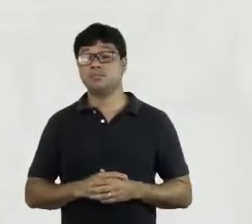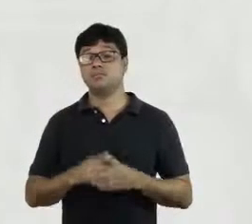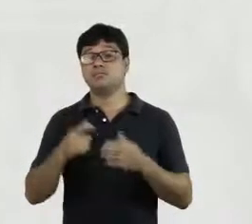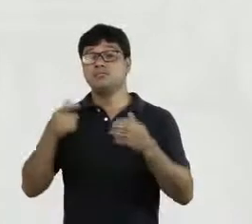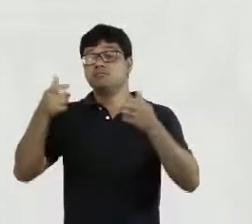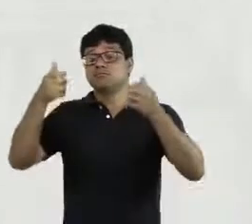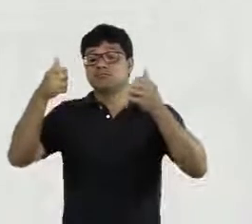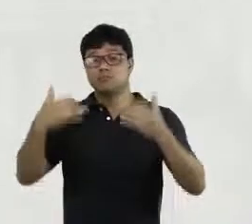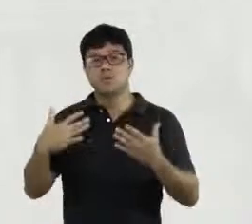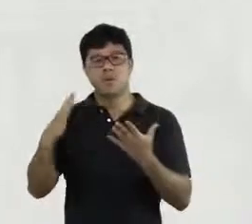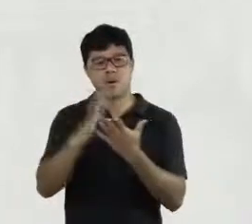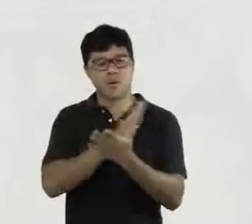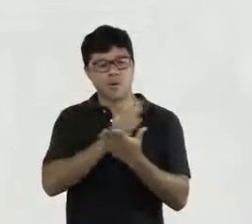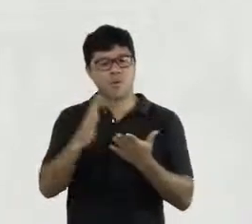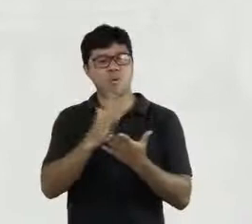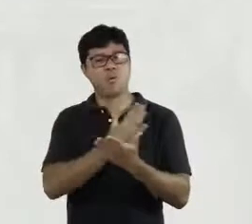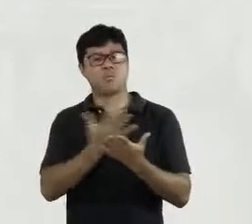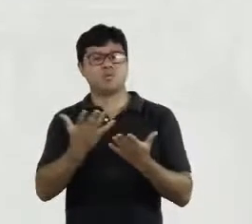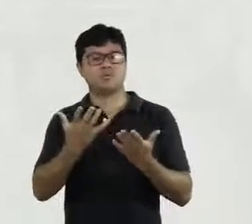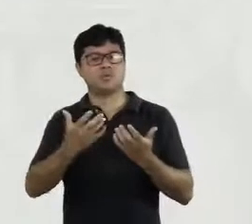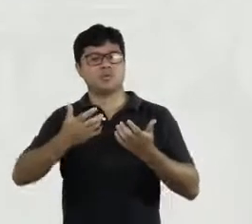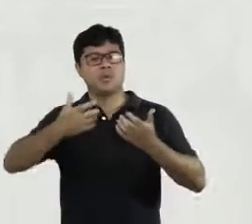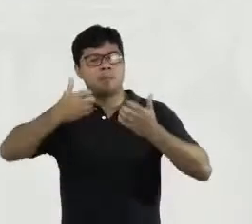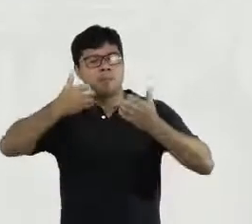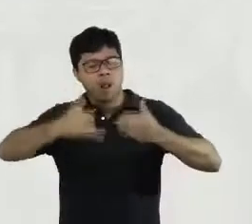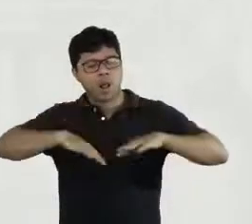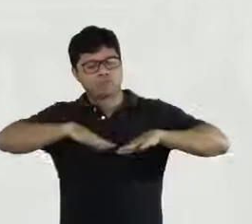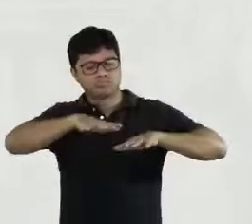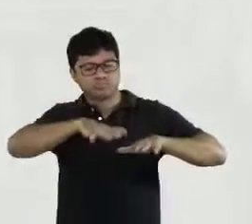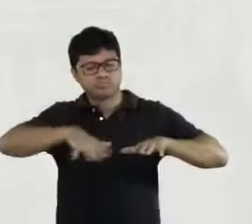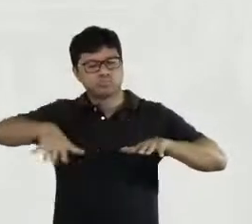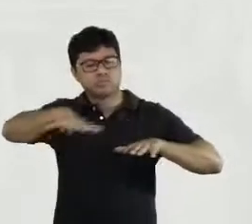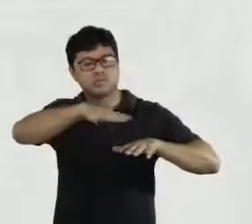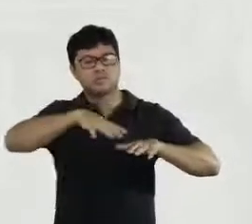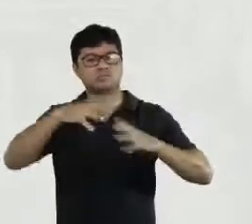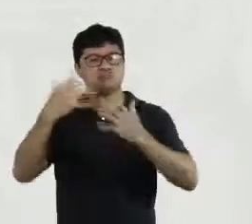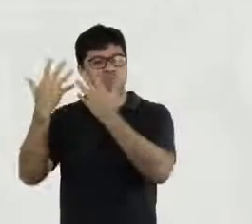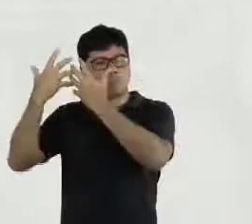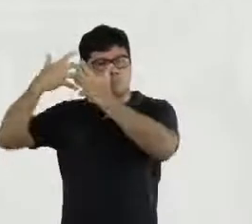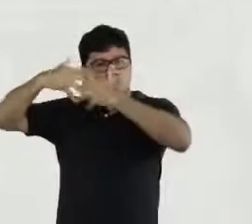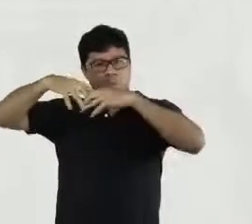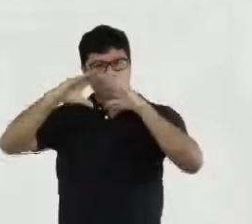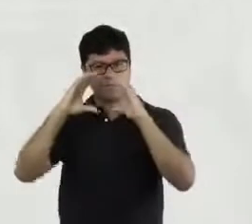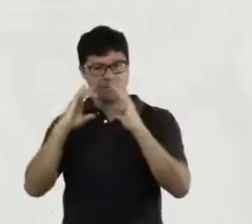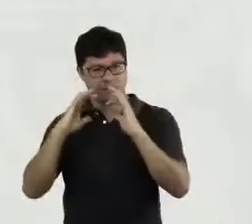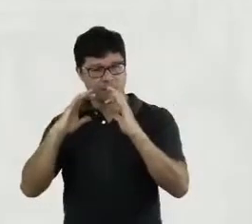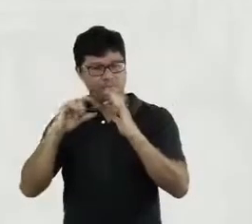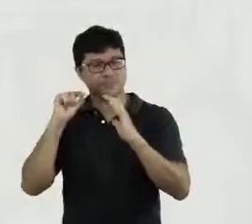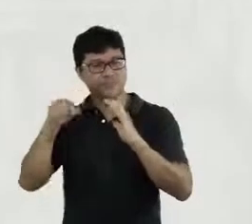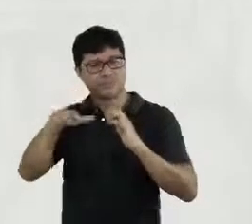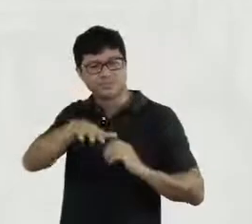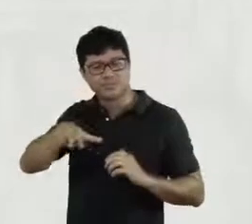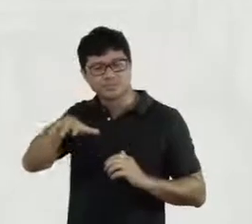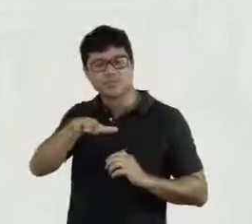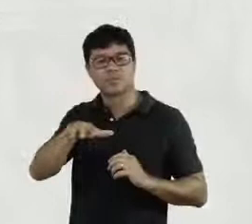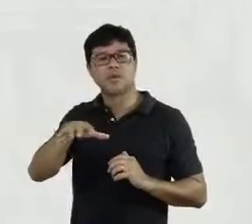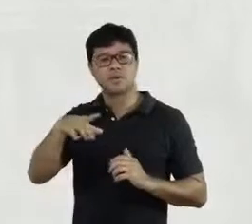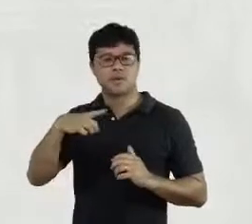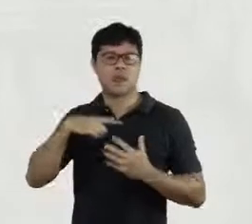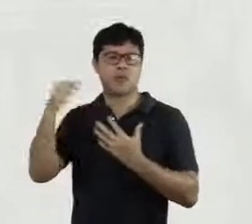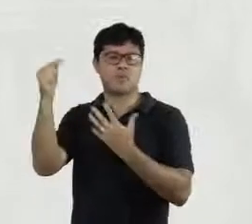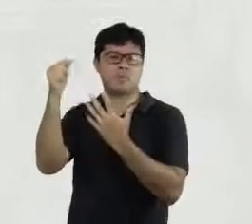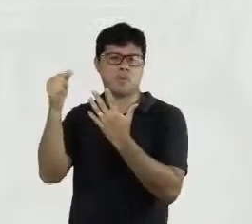traz algumas funções ou dimensões, esferas cognitivas, das quais